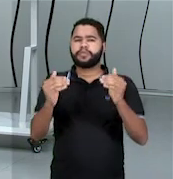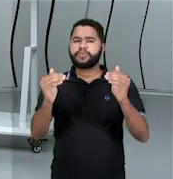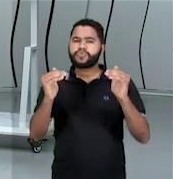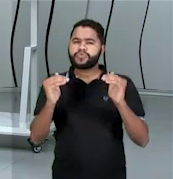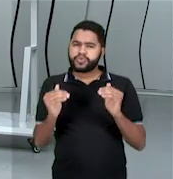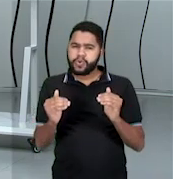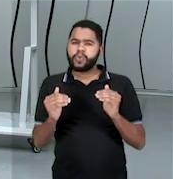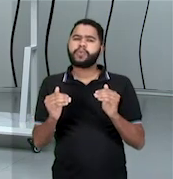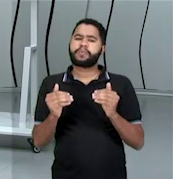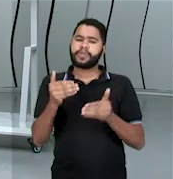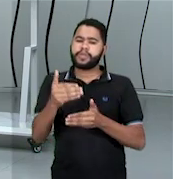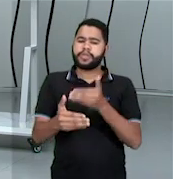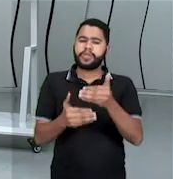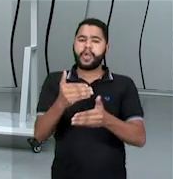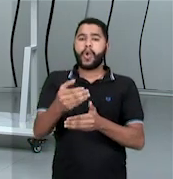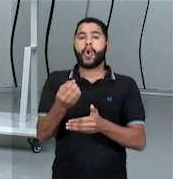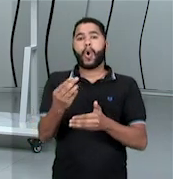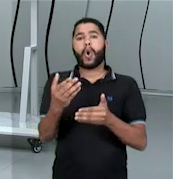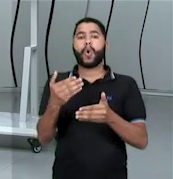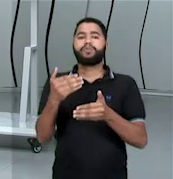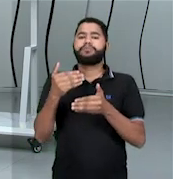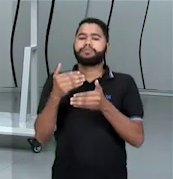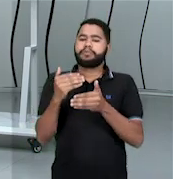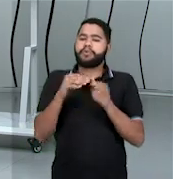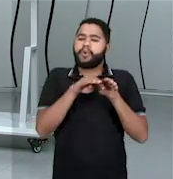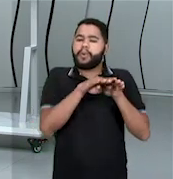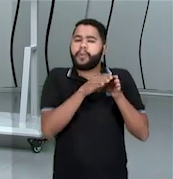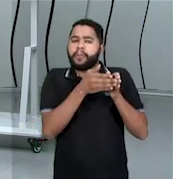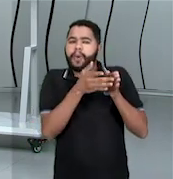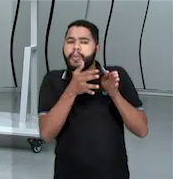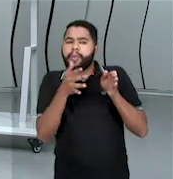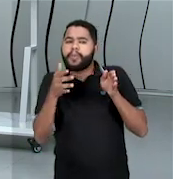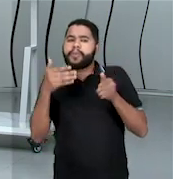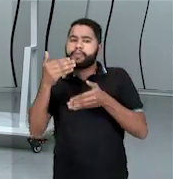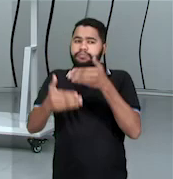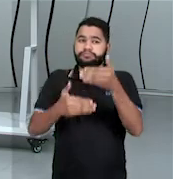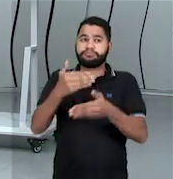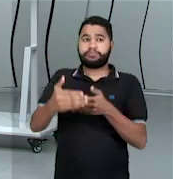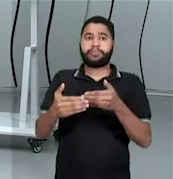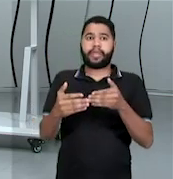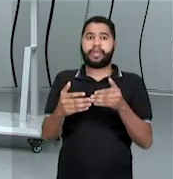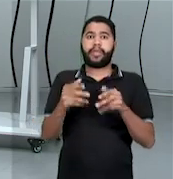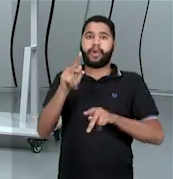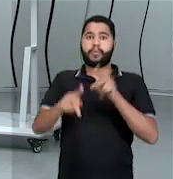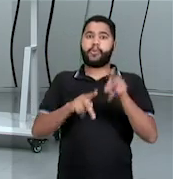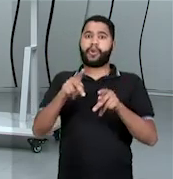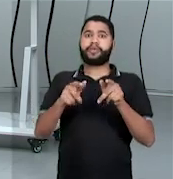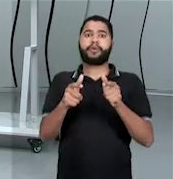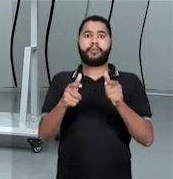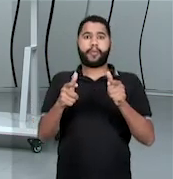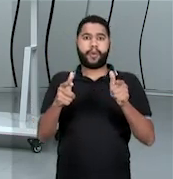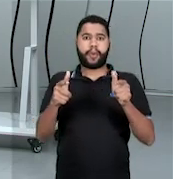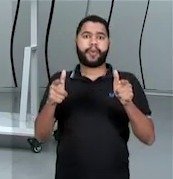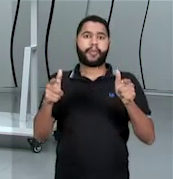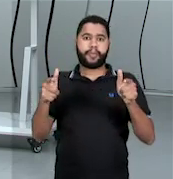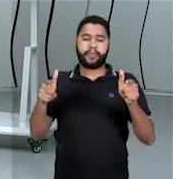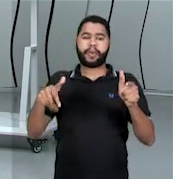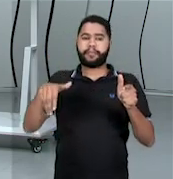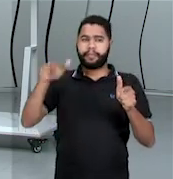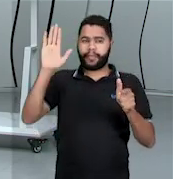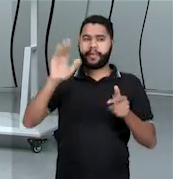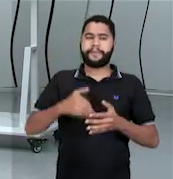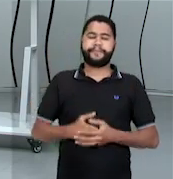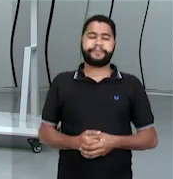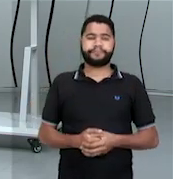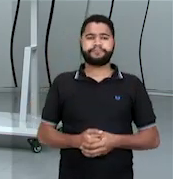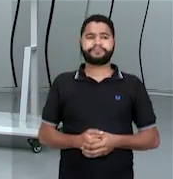subdesenvolvidos ou em desenvolvimento, você tem ainda o elevado padrão de crescimento populacional. Então, ainda há uma tendência de crescimento,